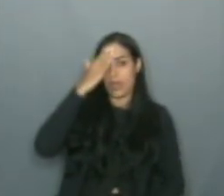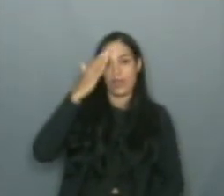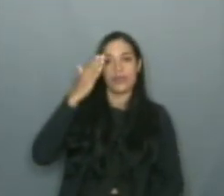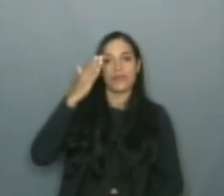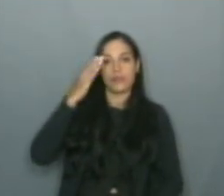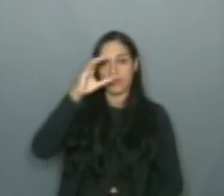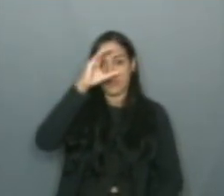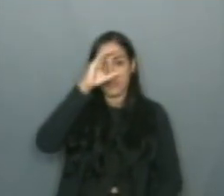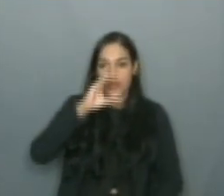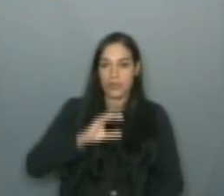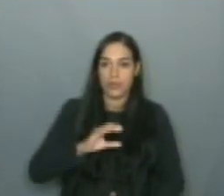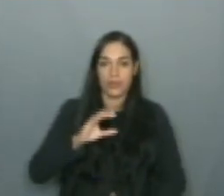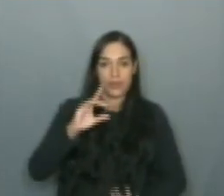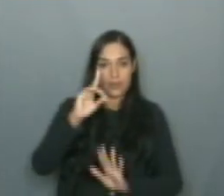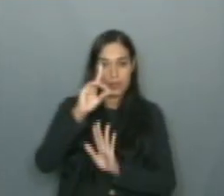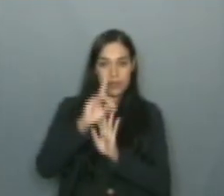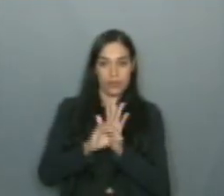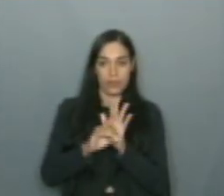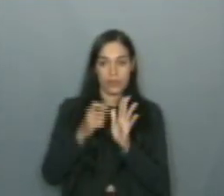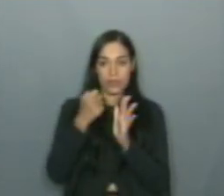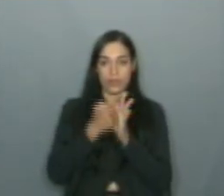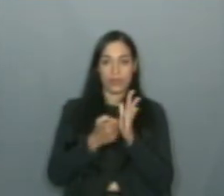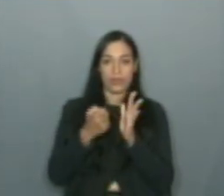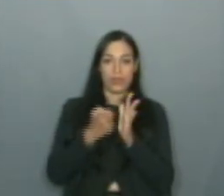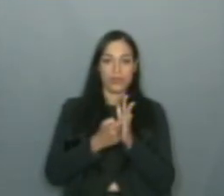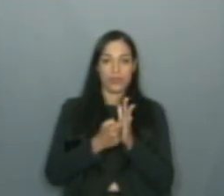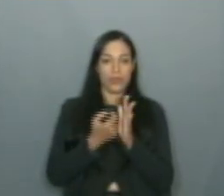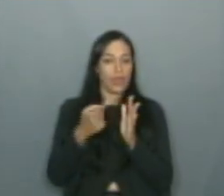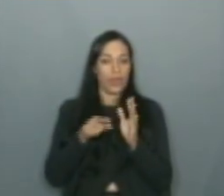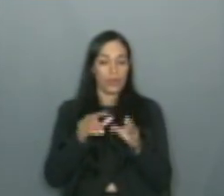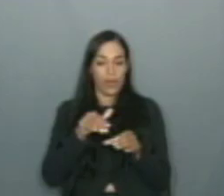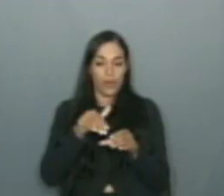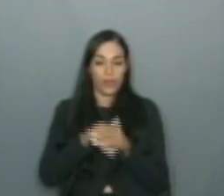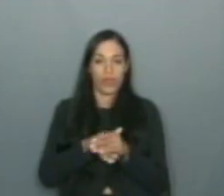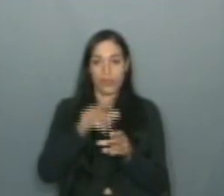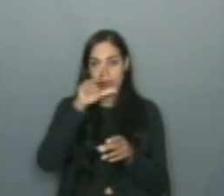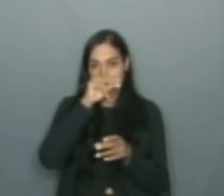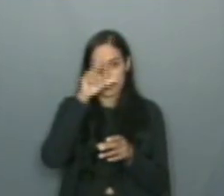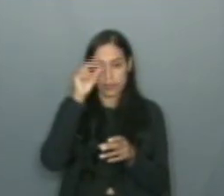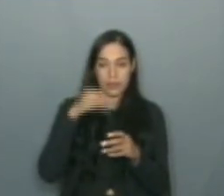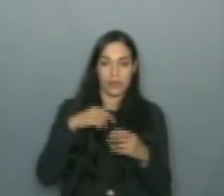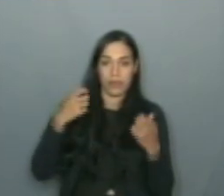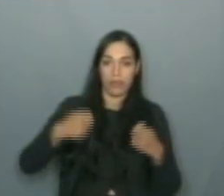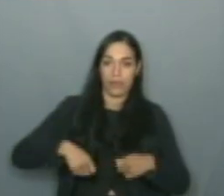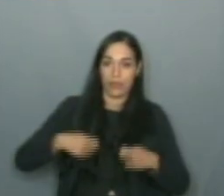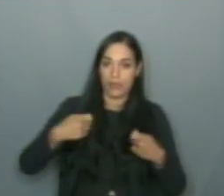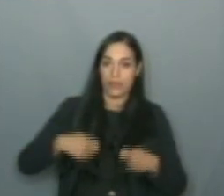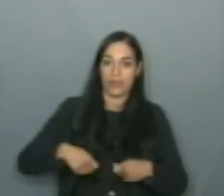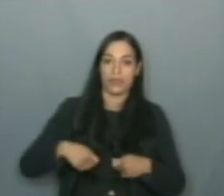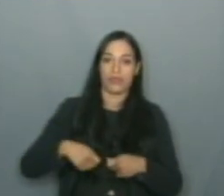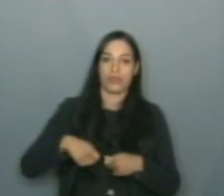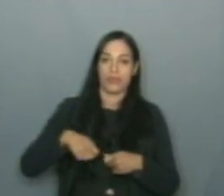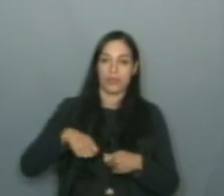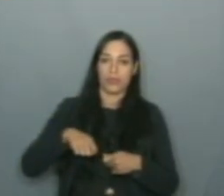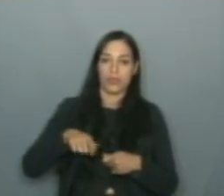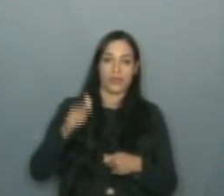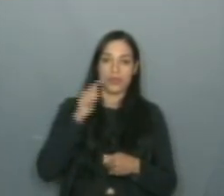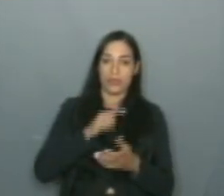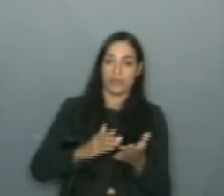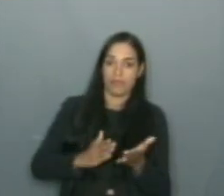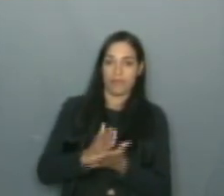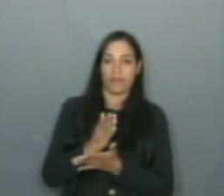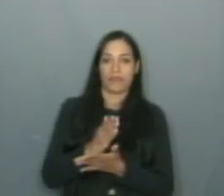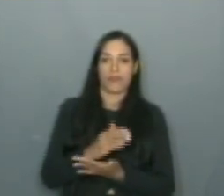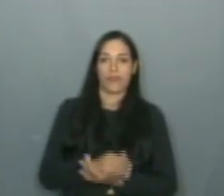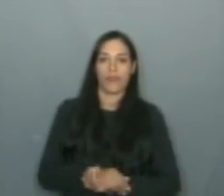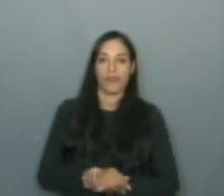de cidadania, seus direitos e obrigações, não dá o voto que o prefeito precisa para se eleger. Então não há